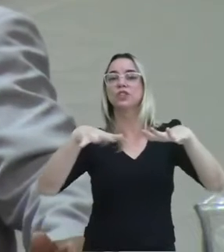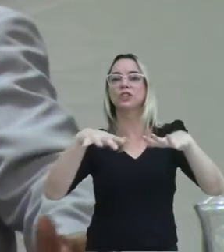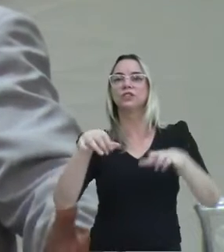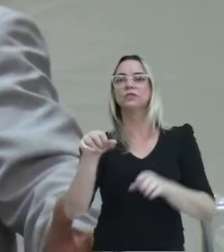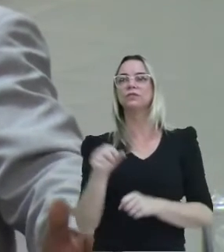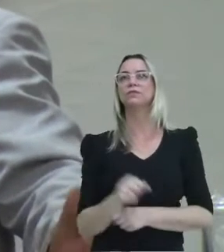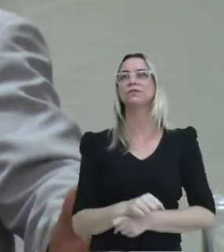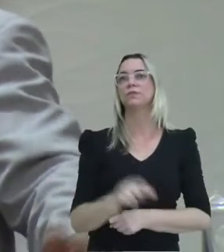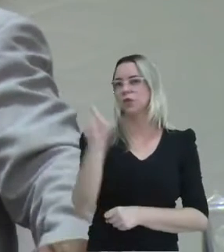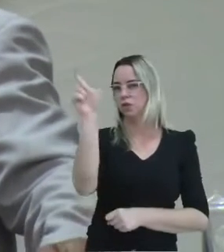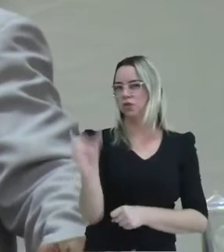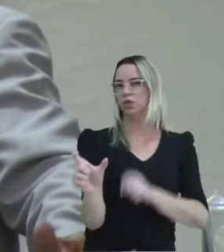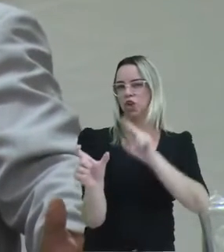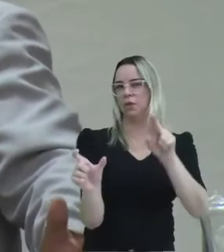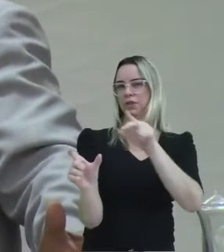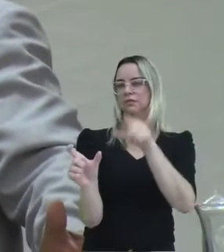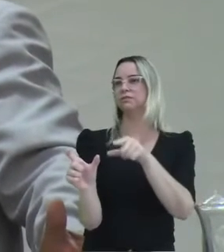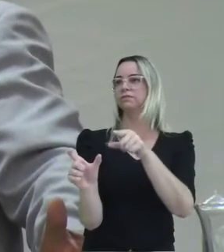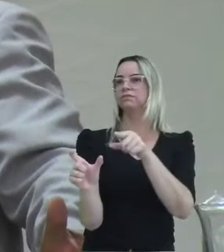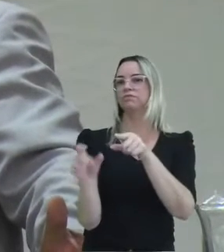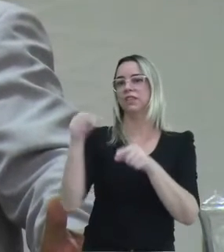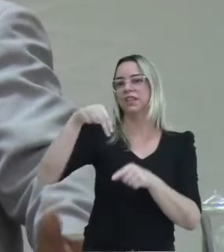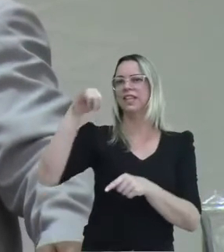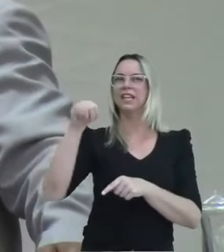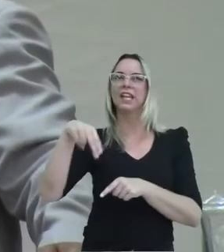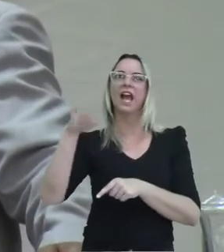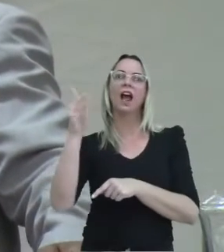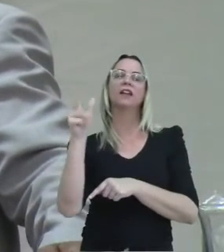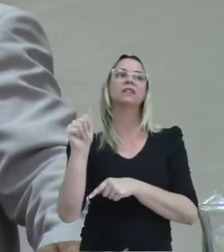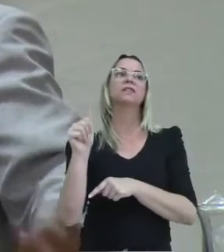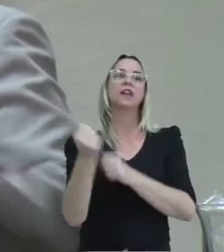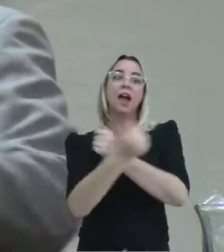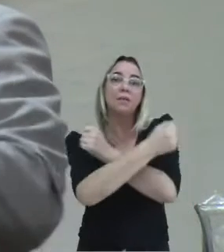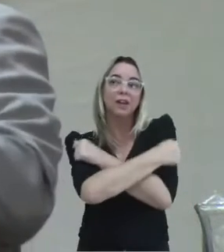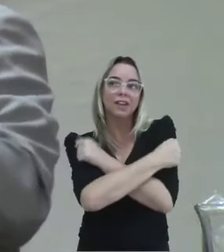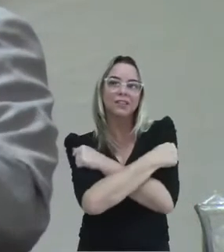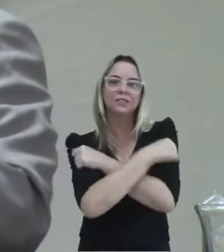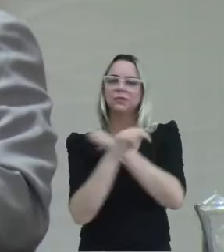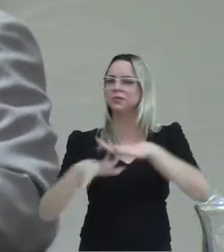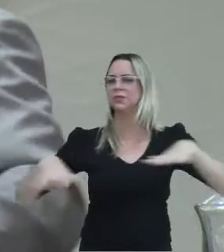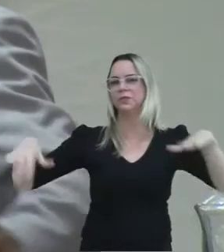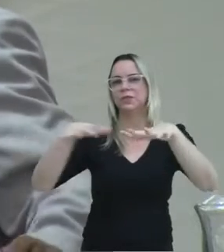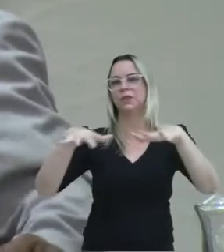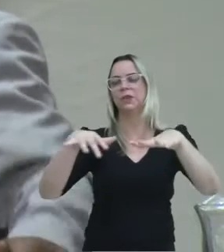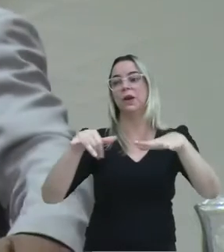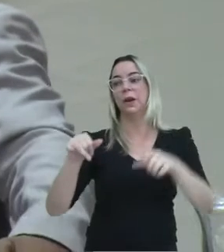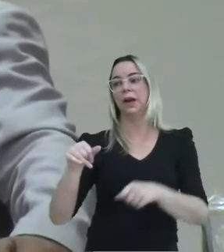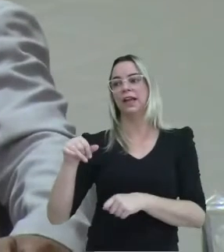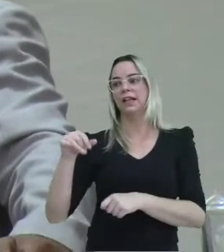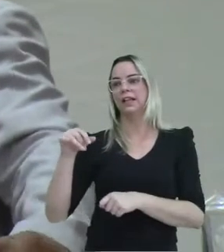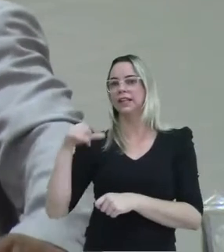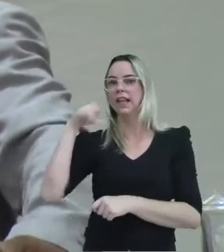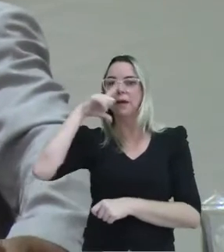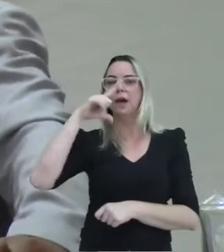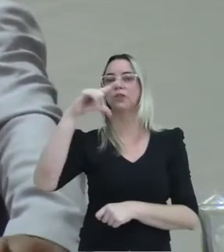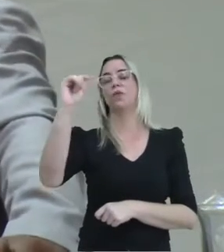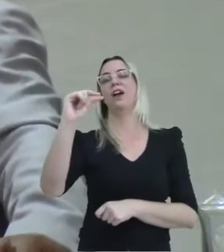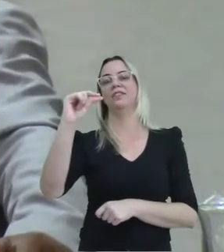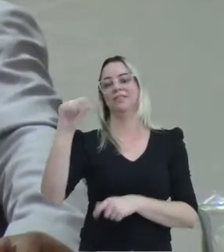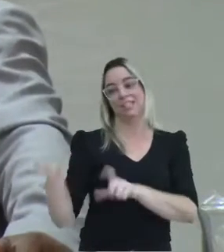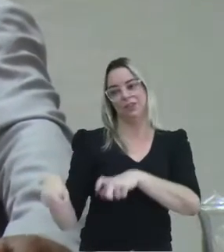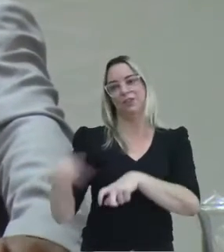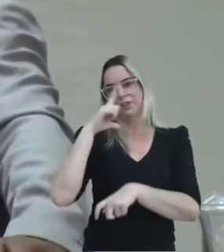nome da nossa amiga Mirinha. Quero mandar um abraço para todo o pessoal lá do Tamanduá, Lagoa do